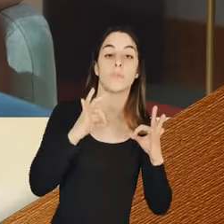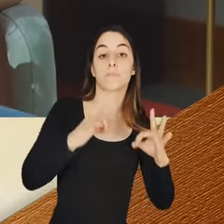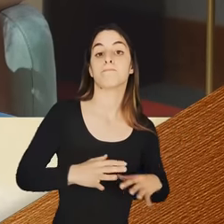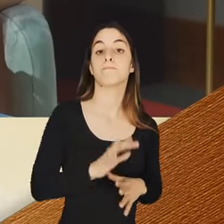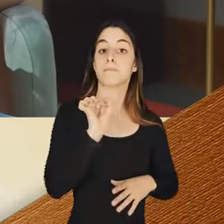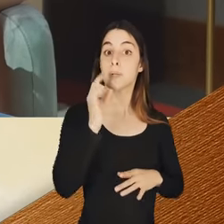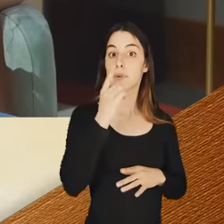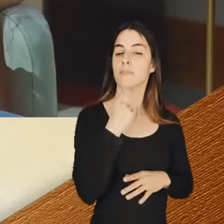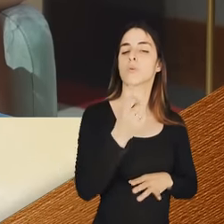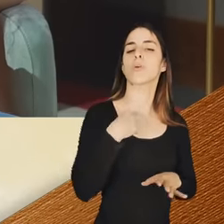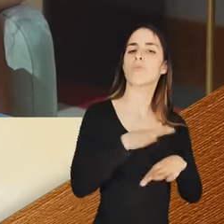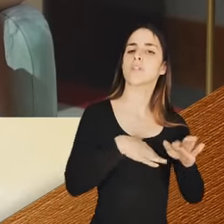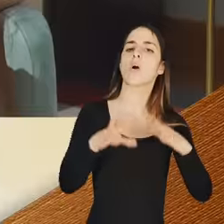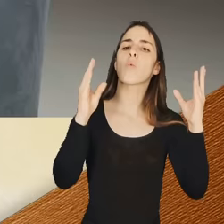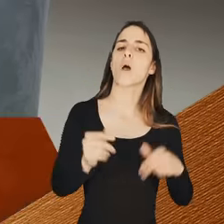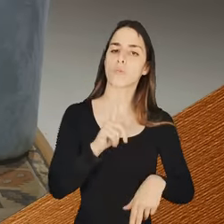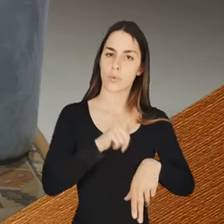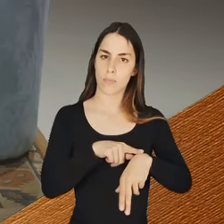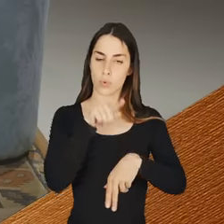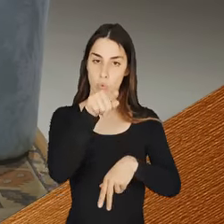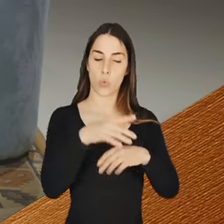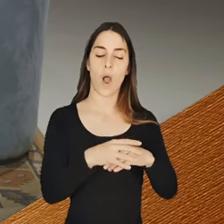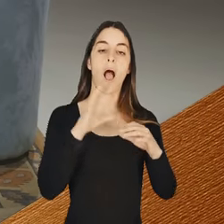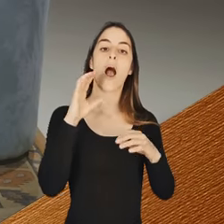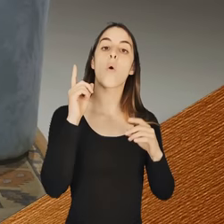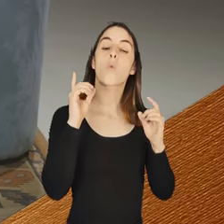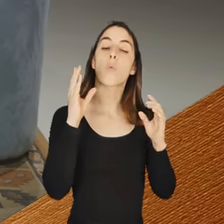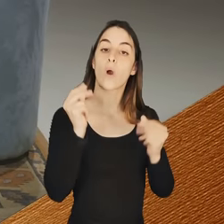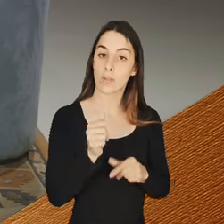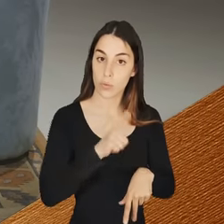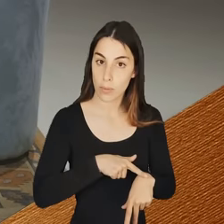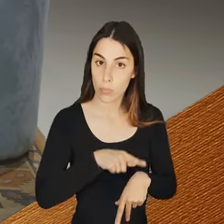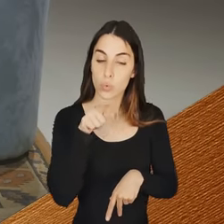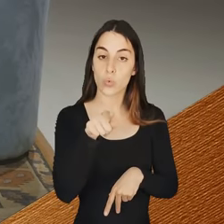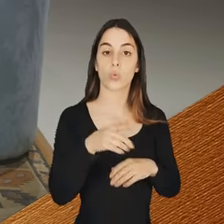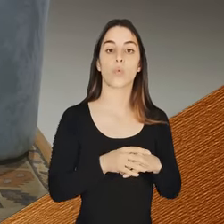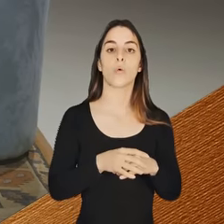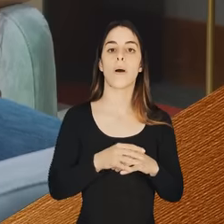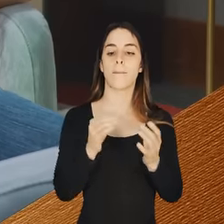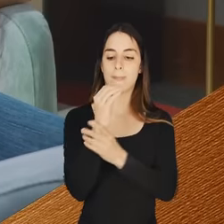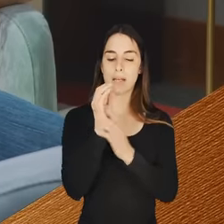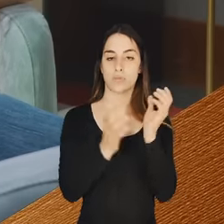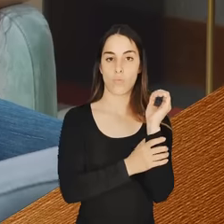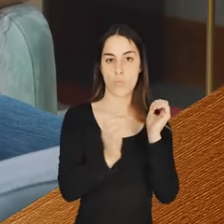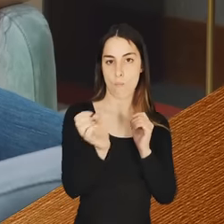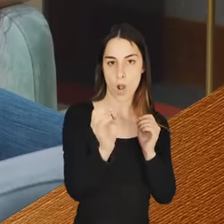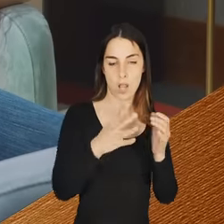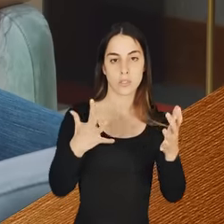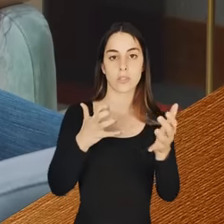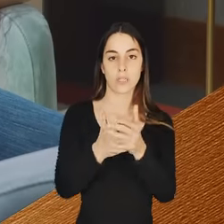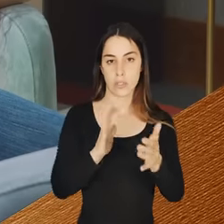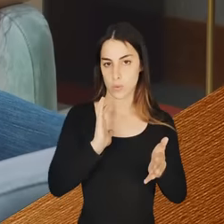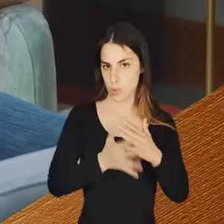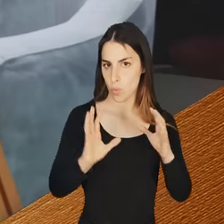Faz. Há quanto tempo, ou desde há quanto tempo é que está sem braços? Quando é que teve o acidente que o fez ficar sem braços?